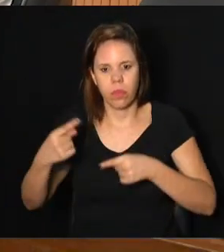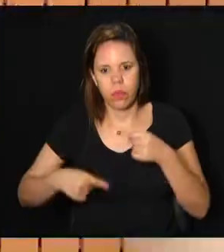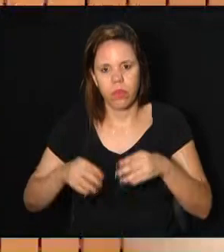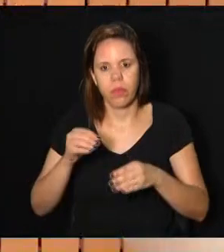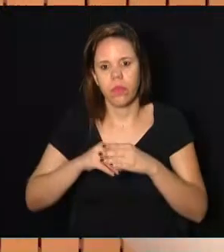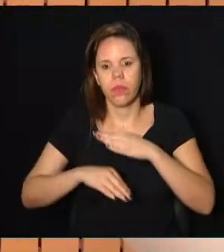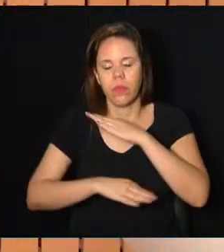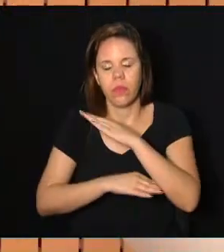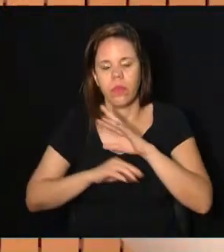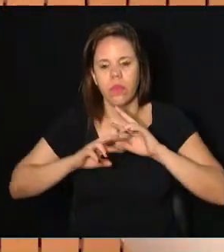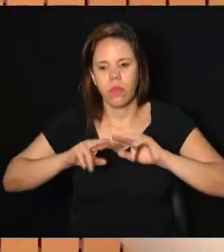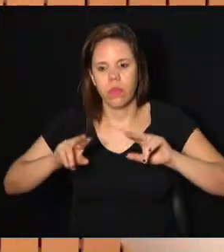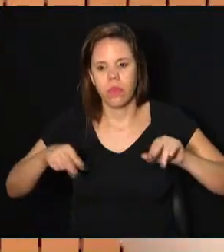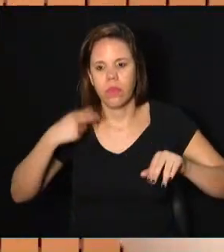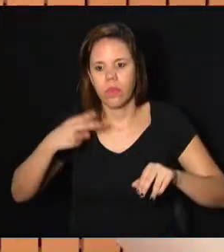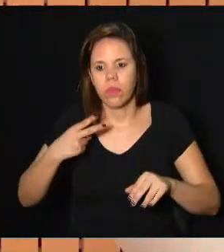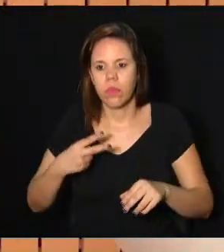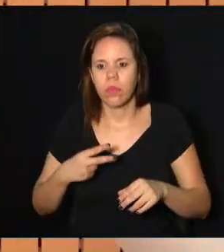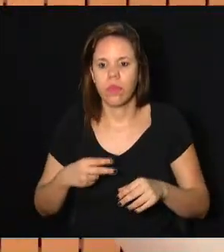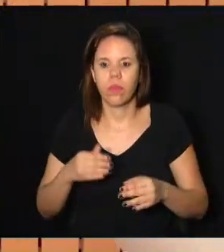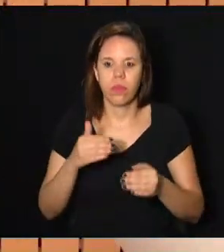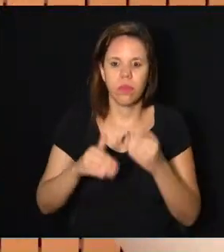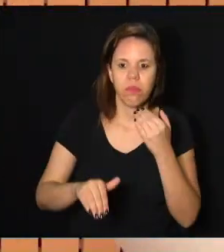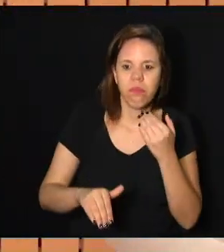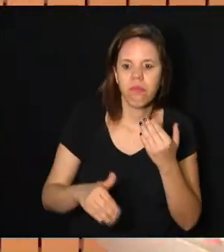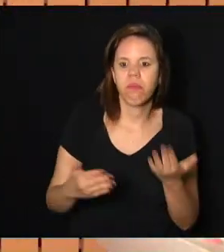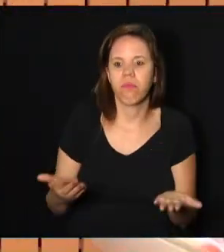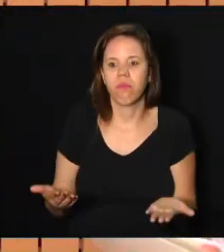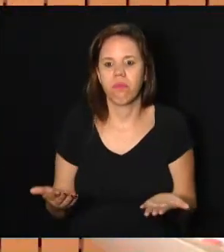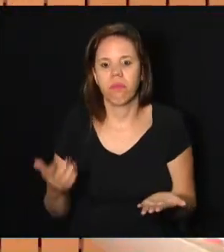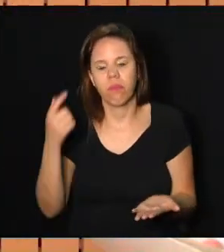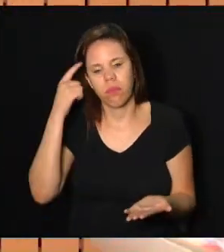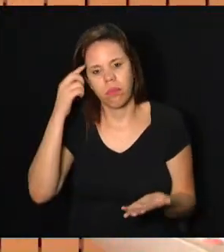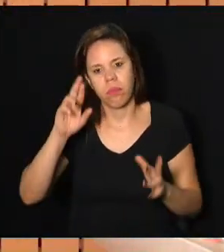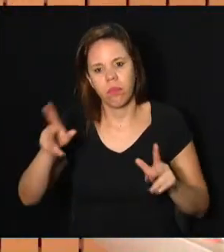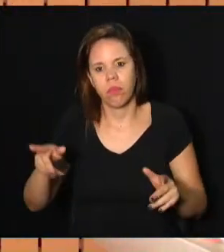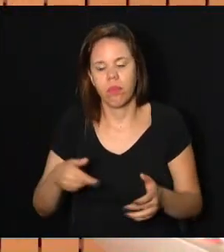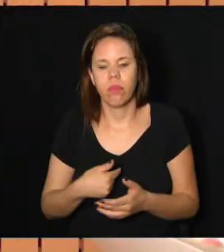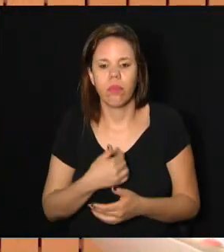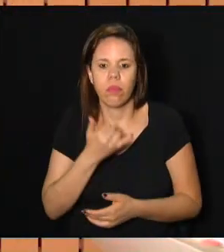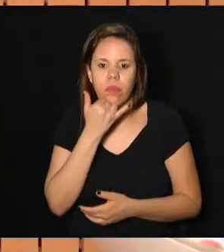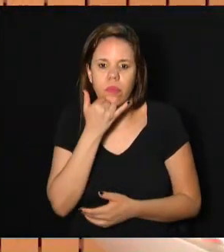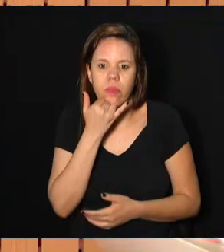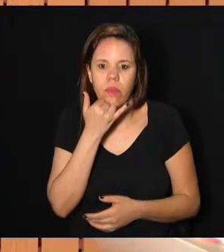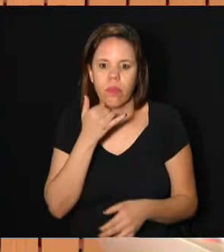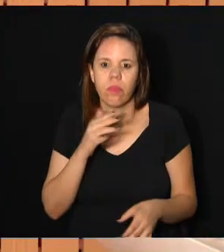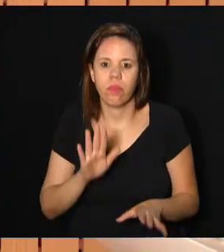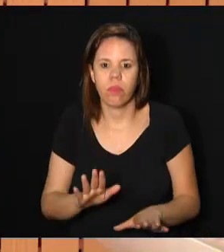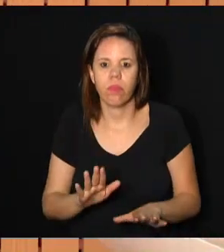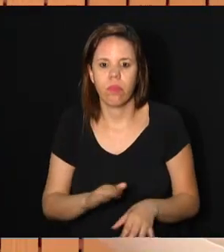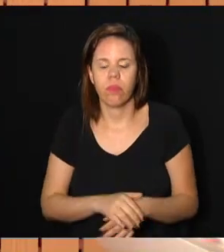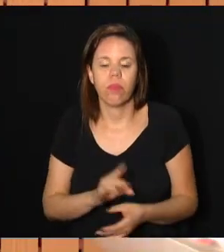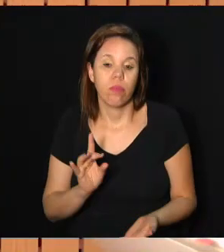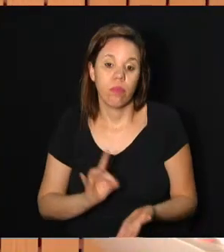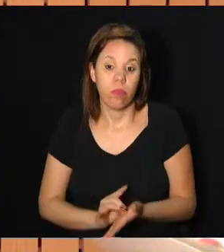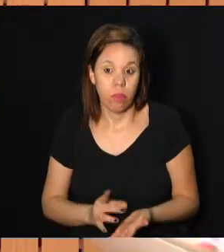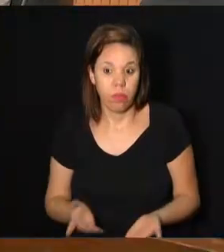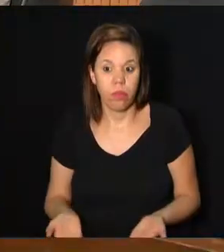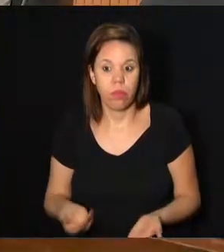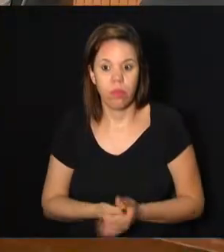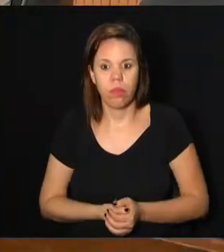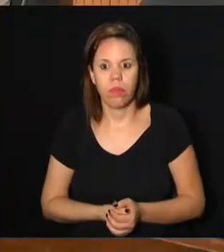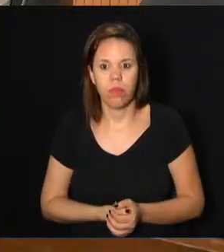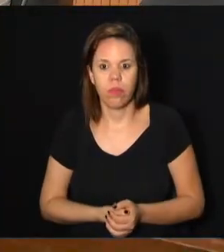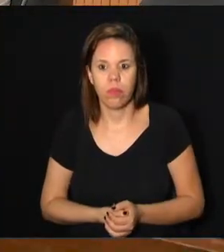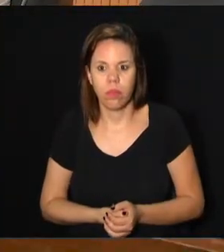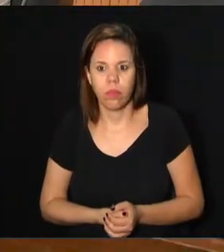os vereadores que discordam ou pensam diferente. Desculpe interrompê-lo. É que, na realidade,